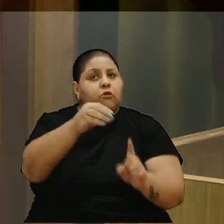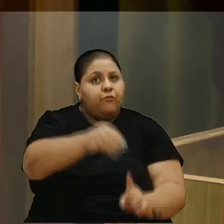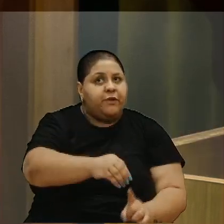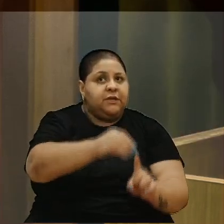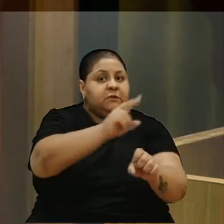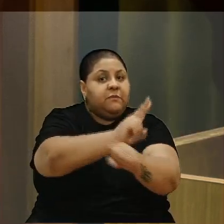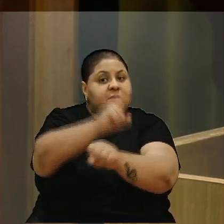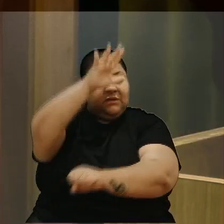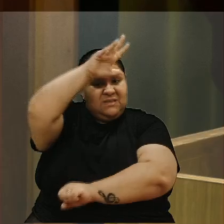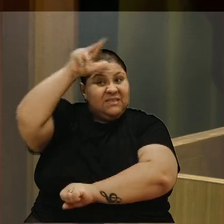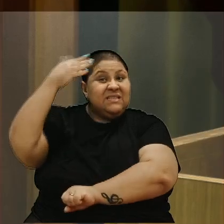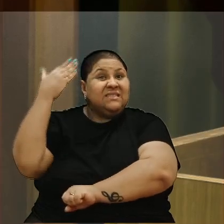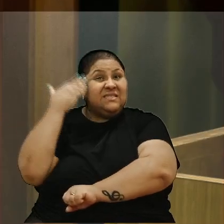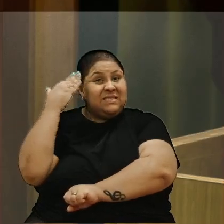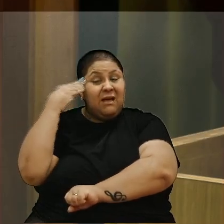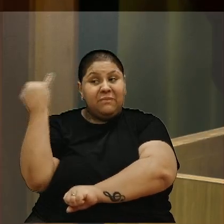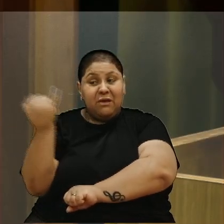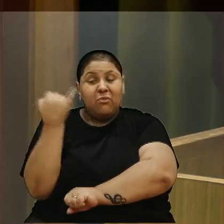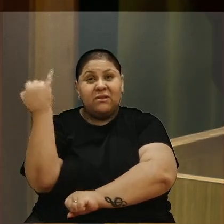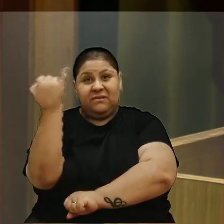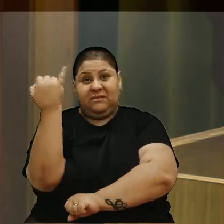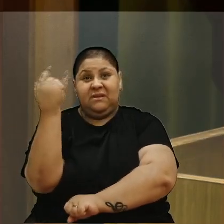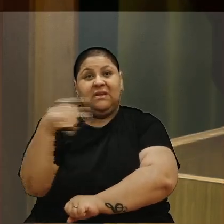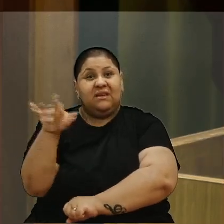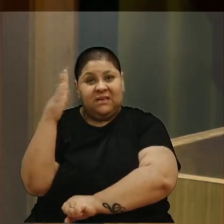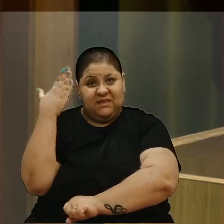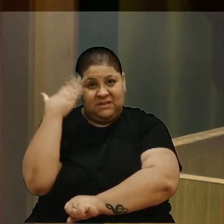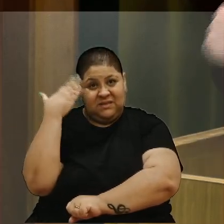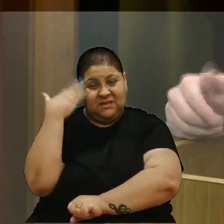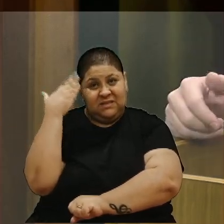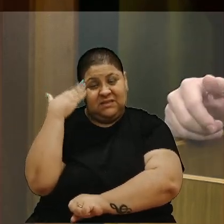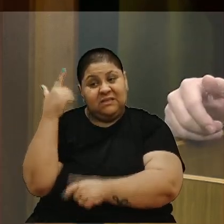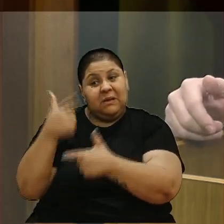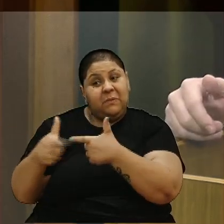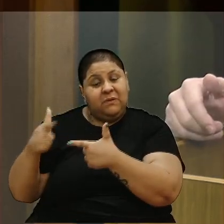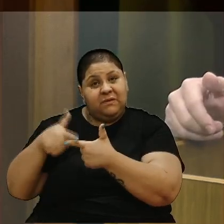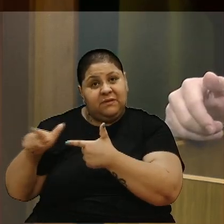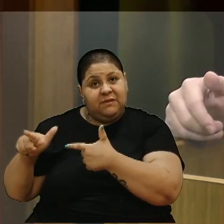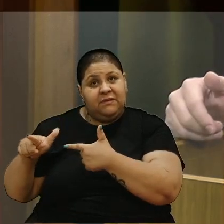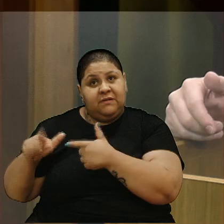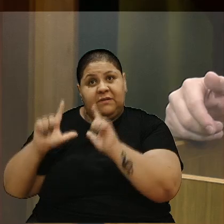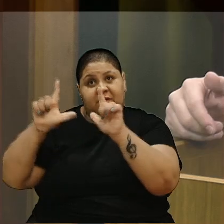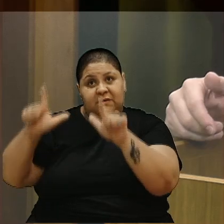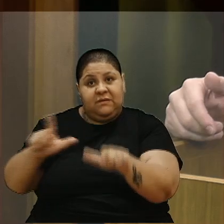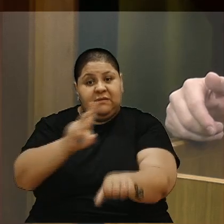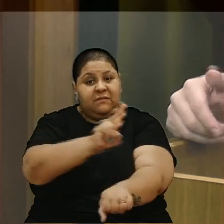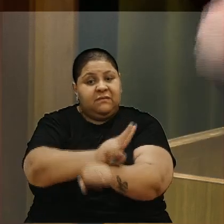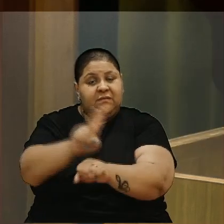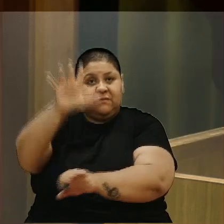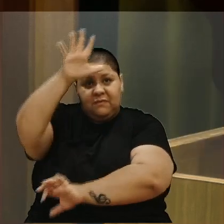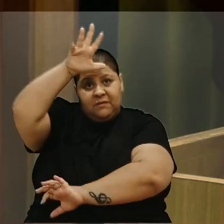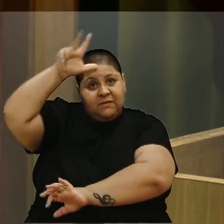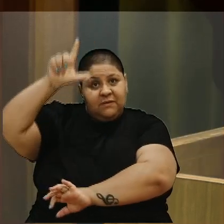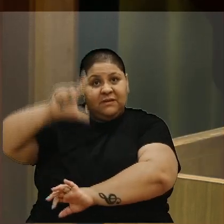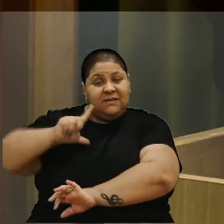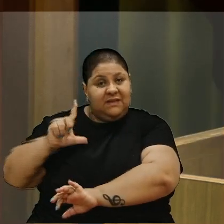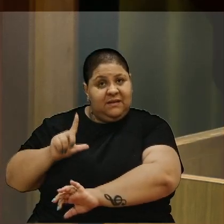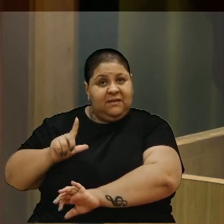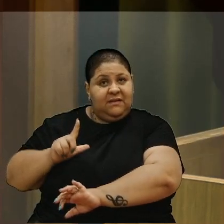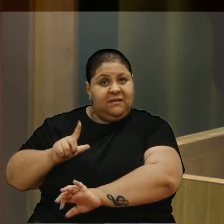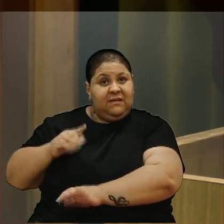gente sabe da importância e a gente sabe da fragilidade que a sede da Guarda Municipal tem, e não é de